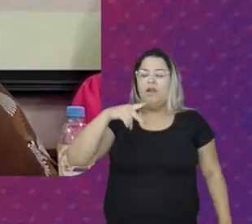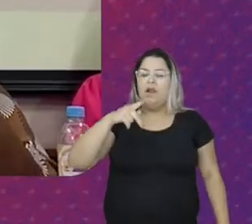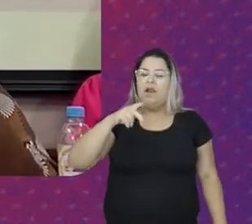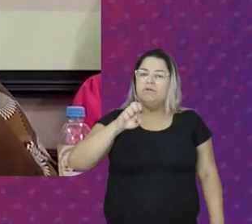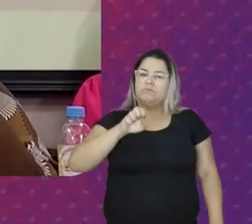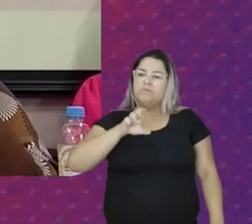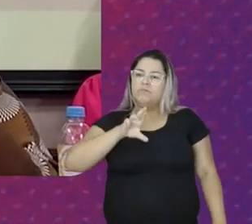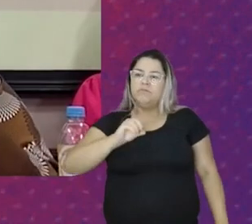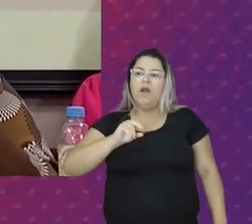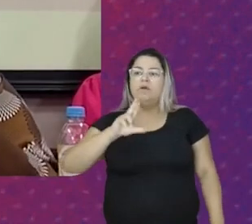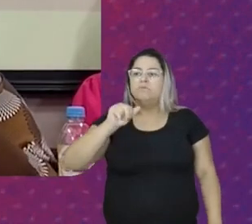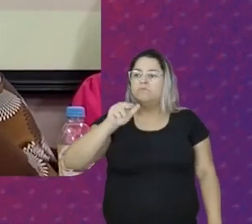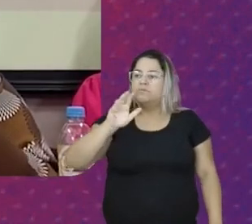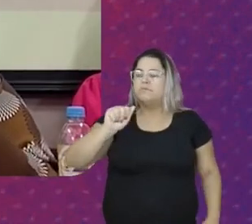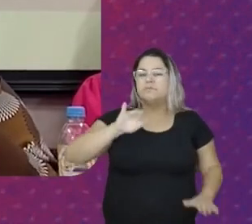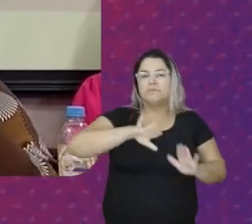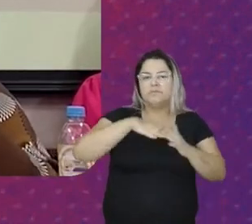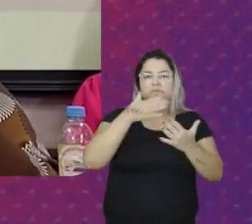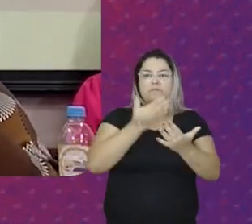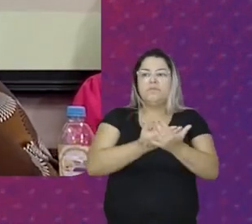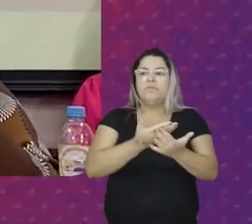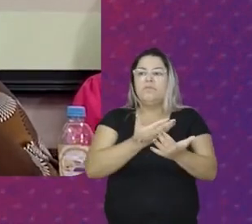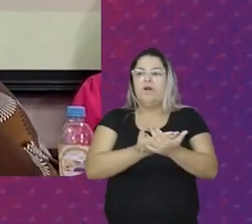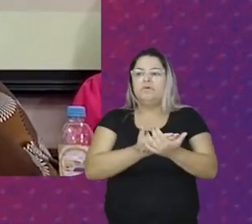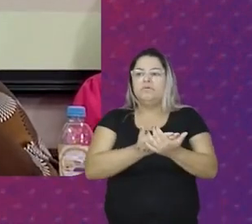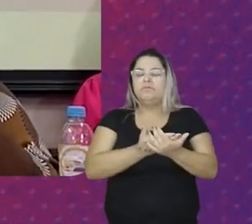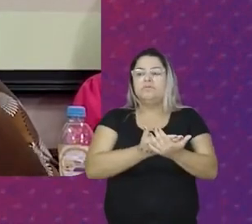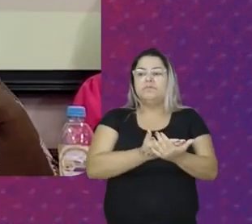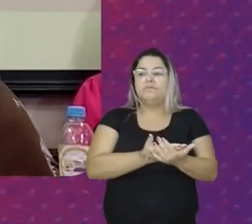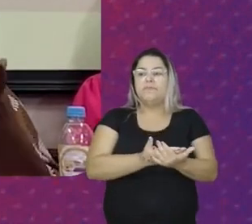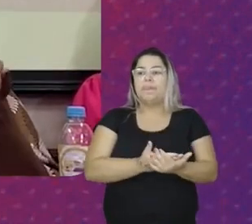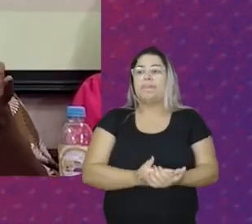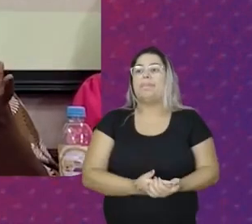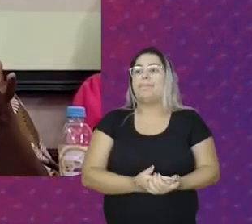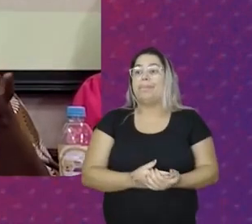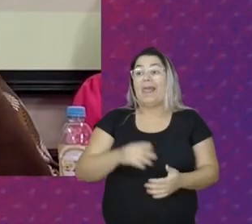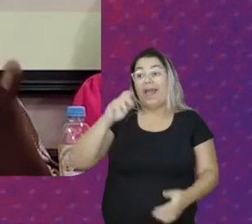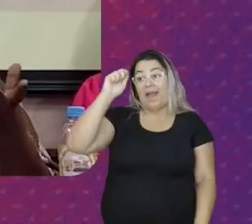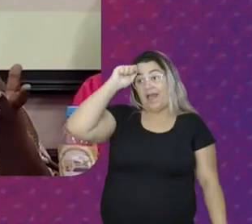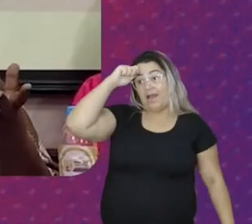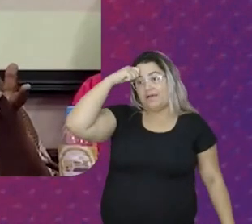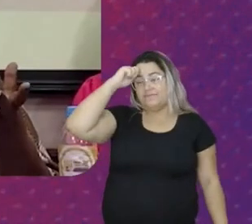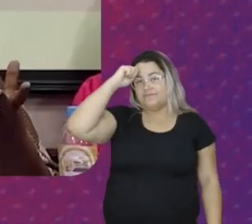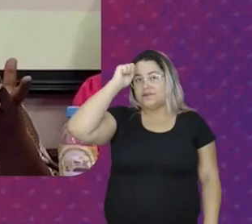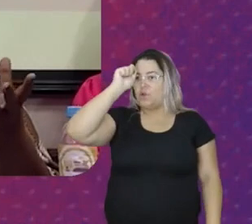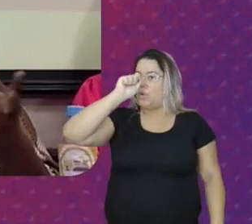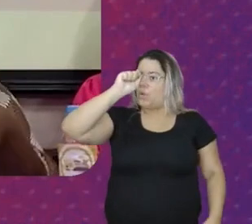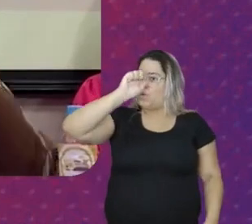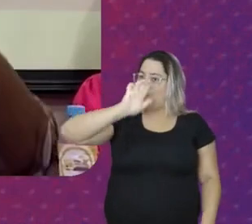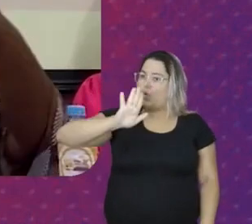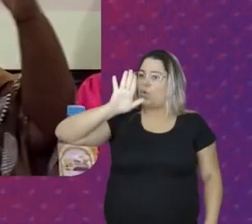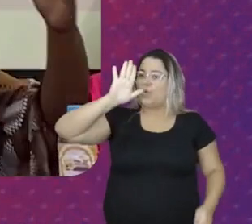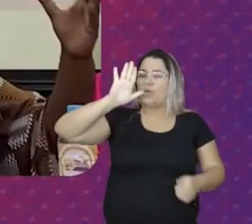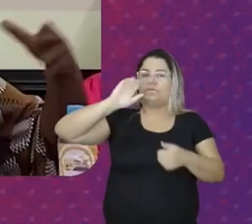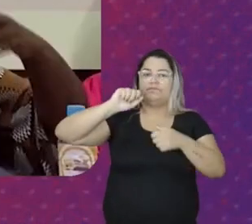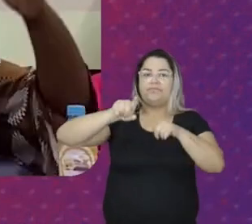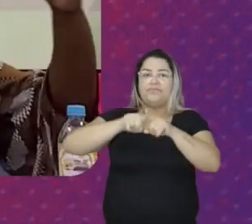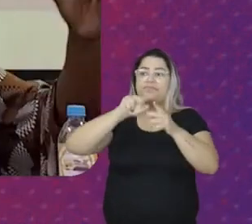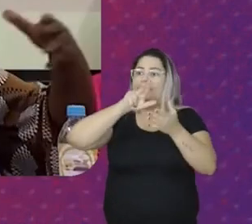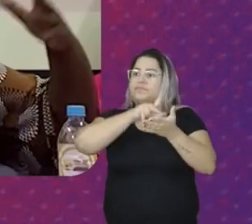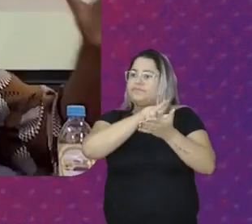nunca estudamos, não é? A África, o continente africano, e os